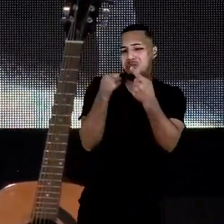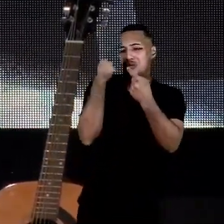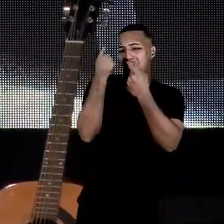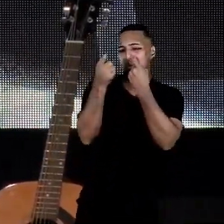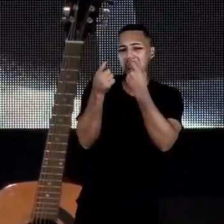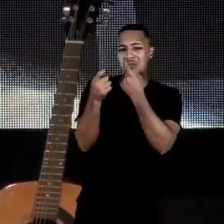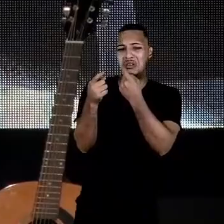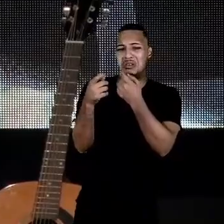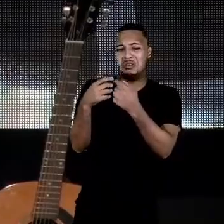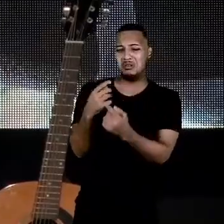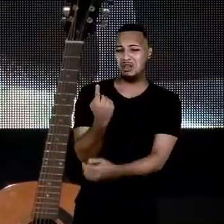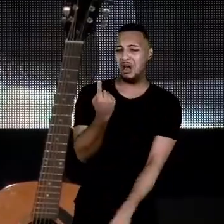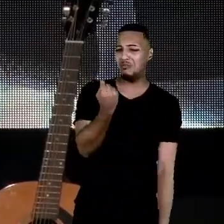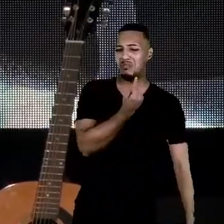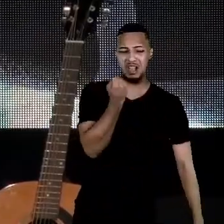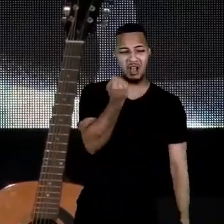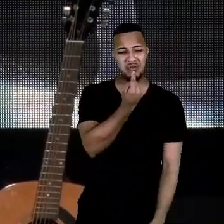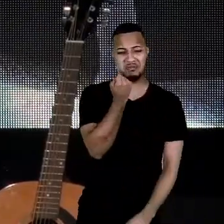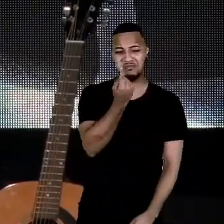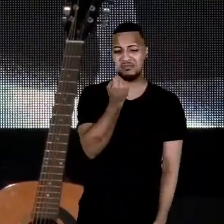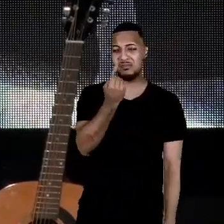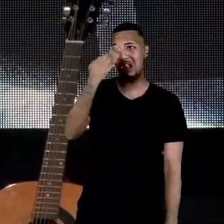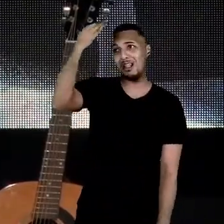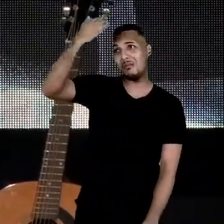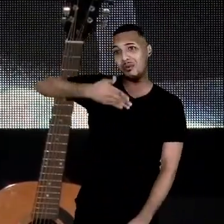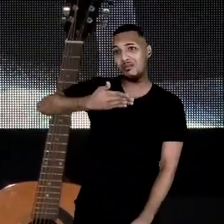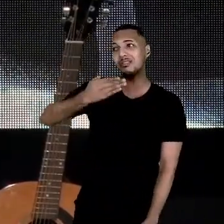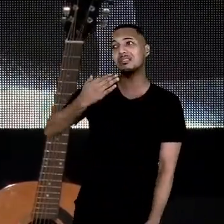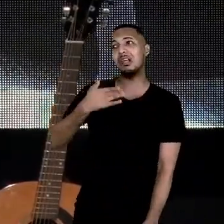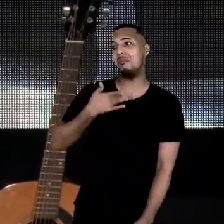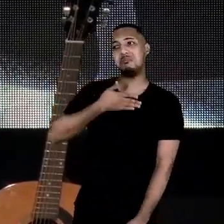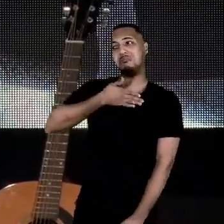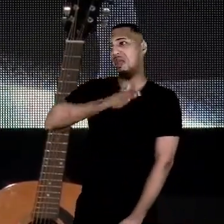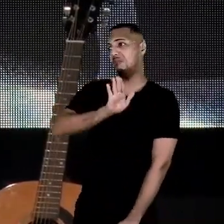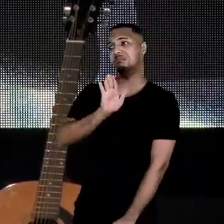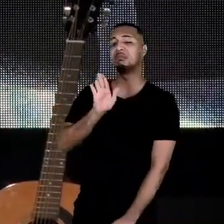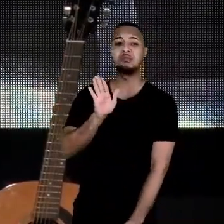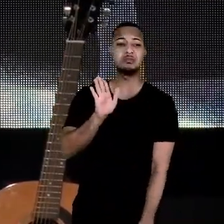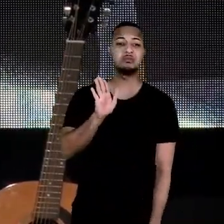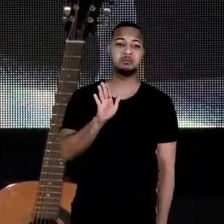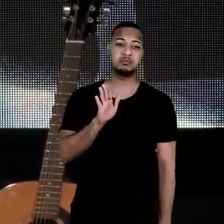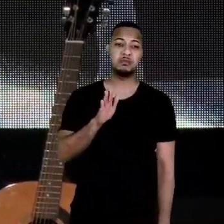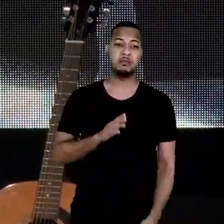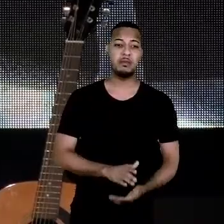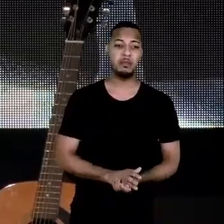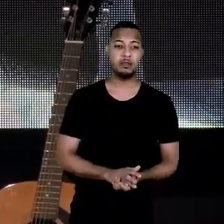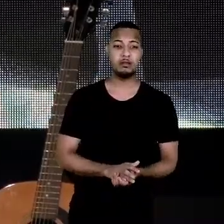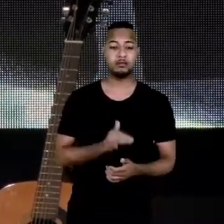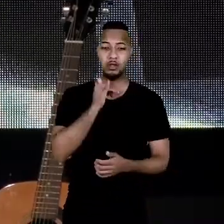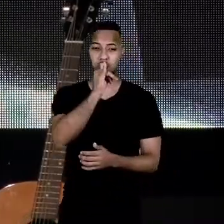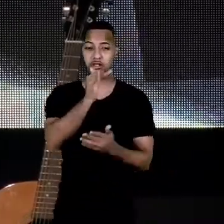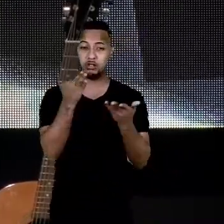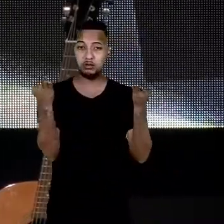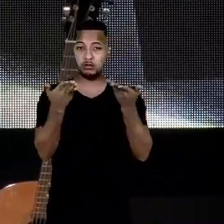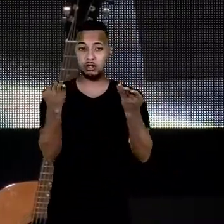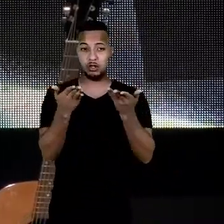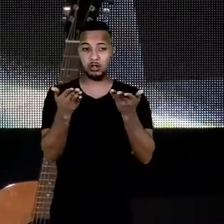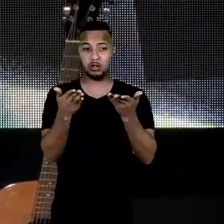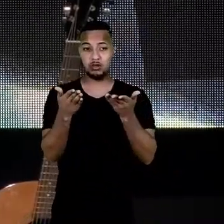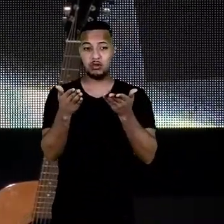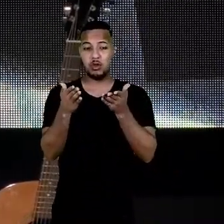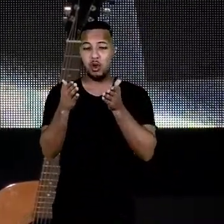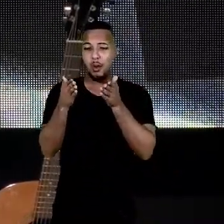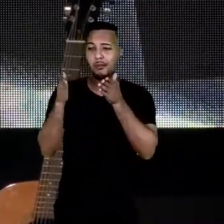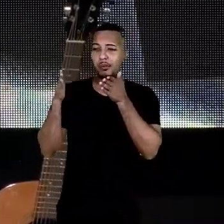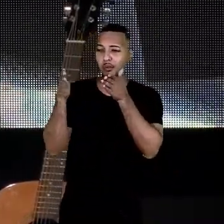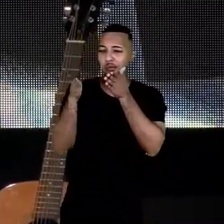do deserto. Ei, deixa eu te dizer uma coisa. O caminho que nos leva ao céu é